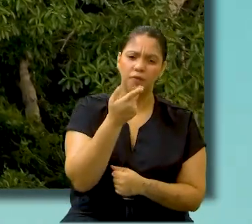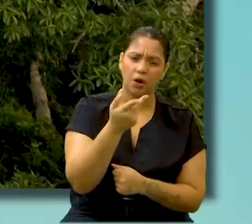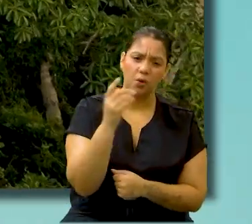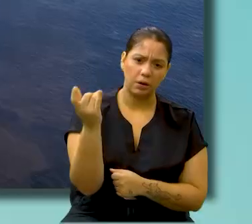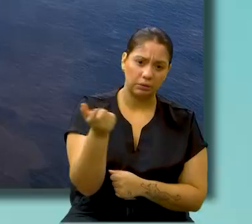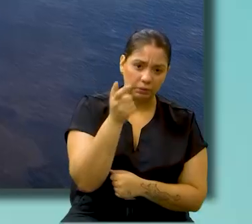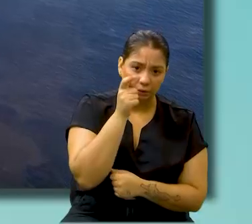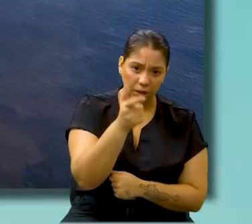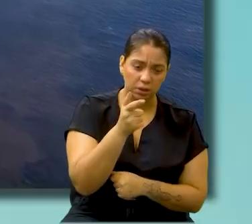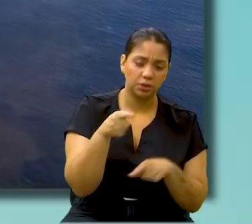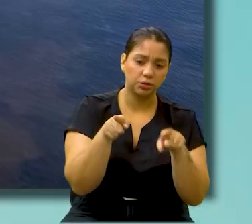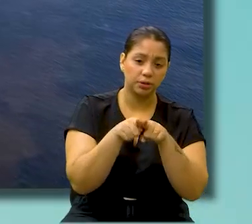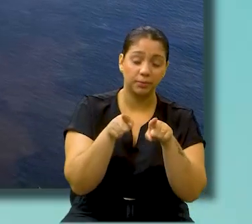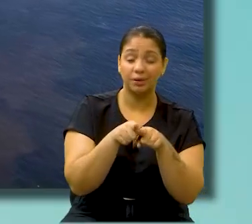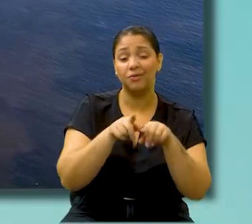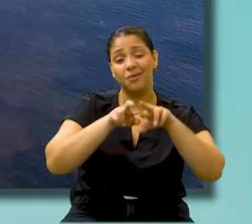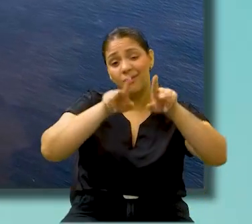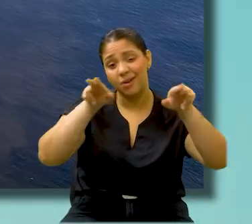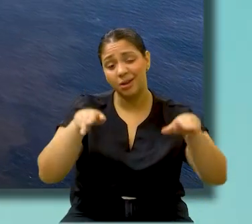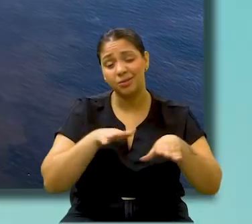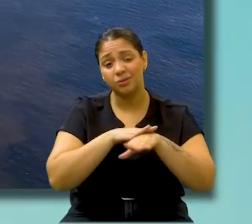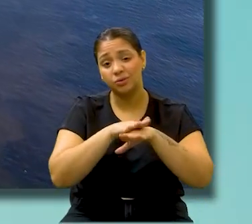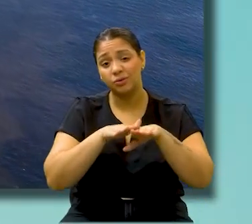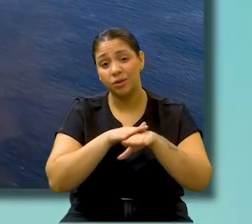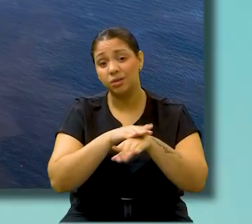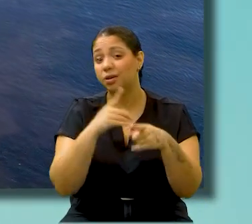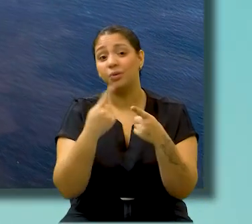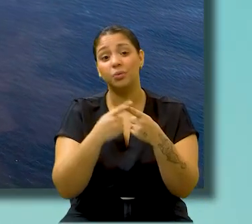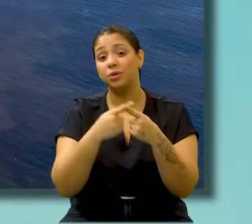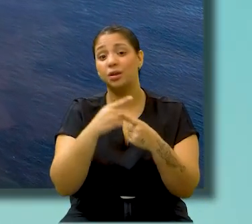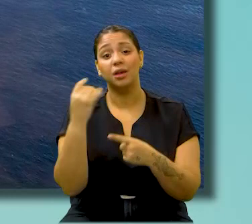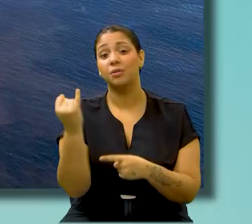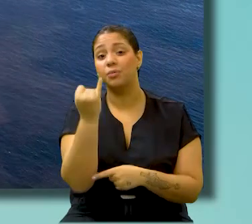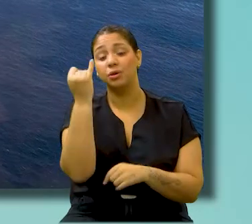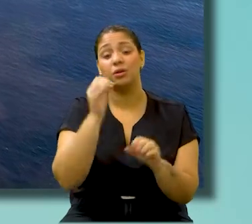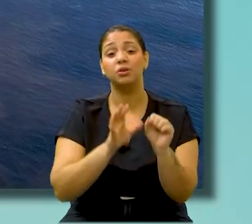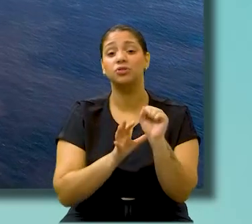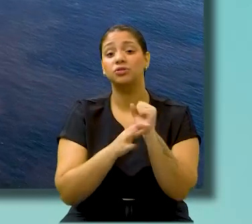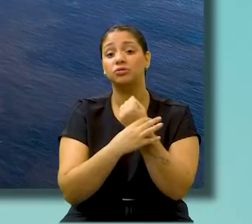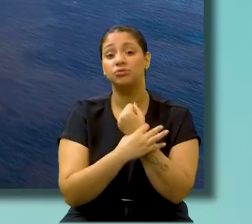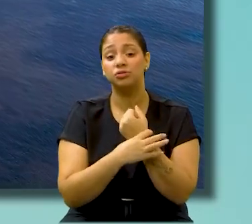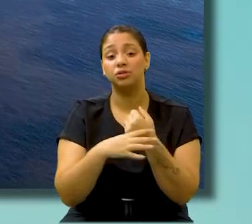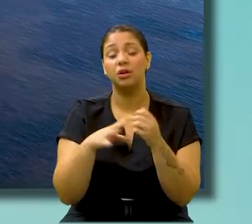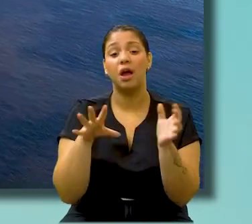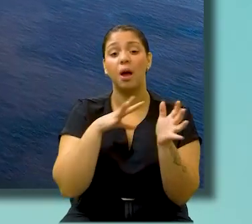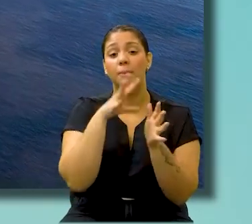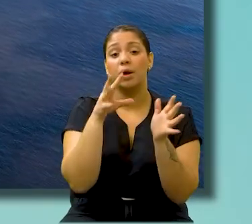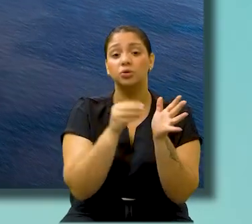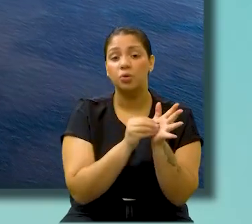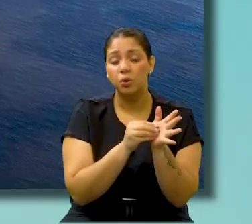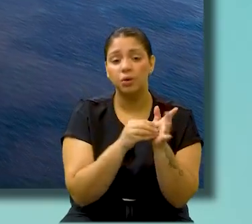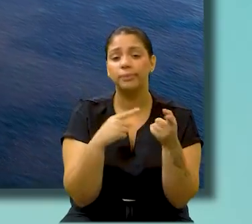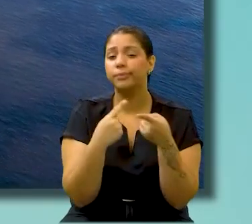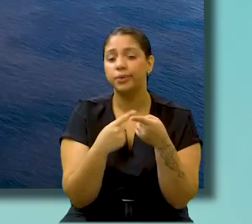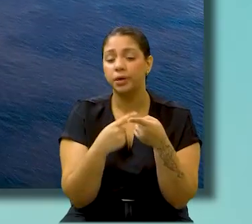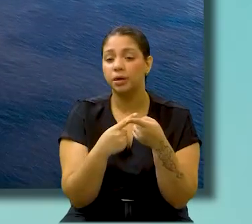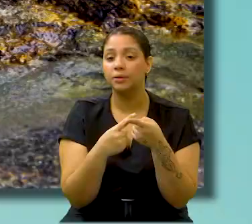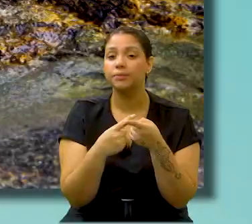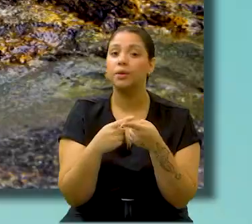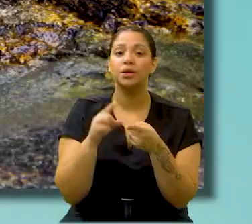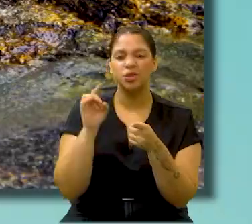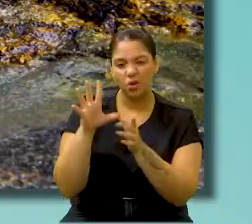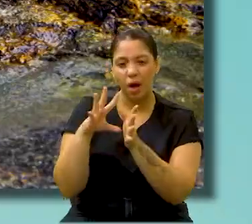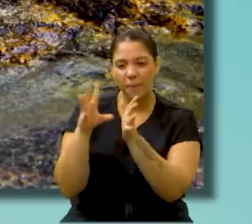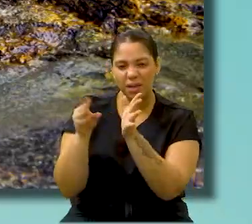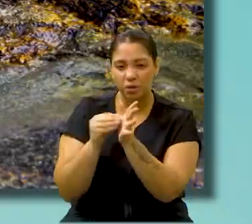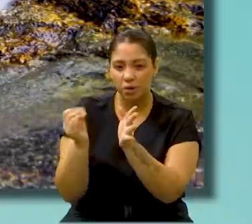mencionou, que eu acho que é interessante, muito se fala, né, por que é tão importante a gente preservar a Amazônia? Não é só a Amazônia que é importante, né, acho que